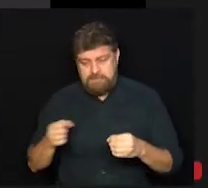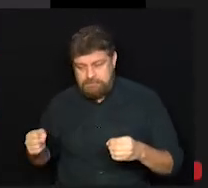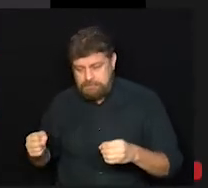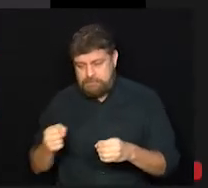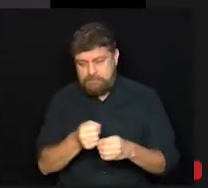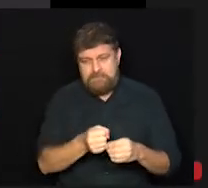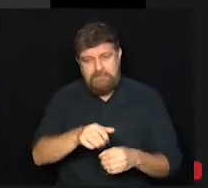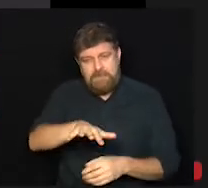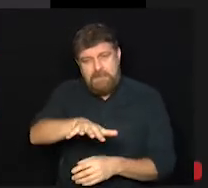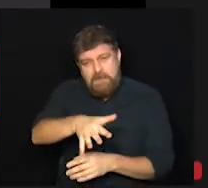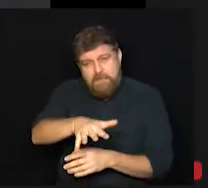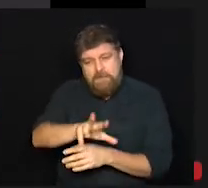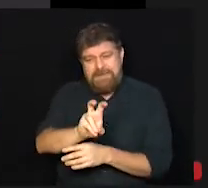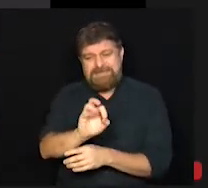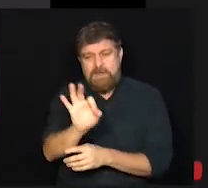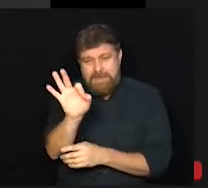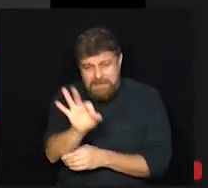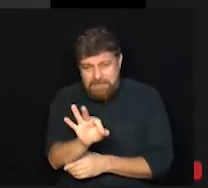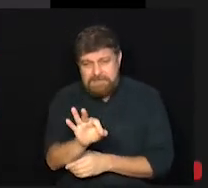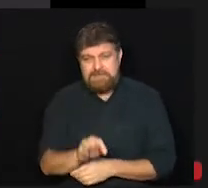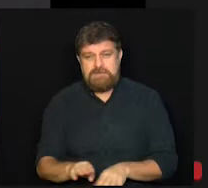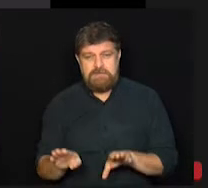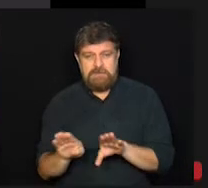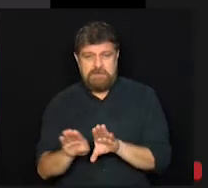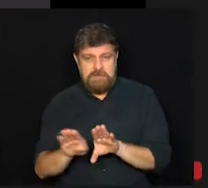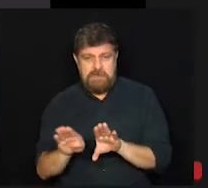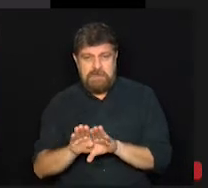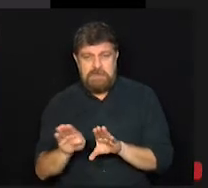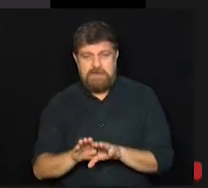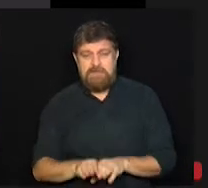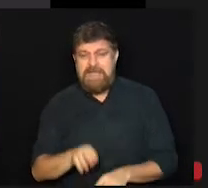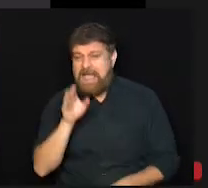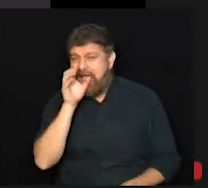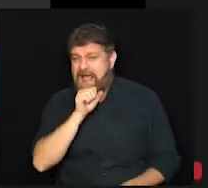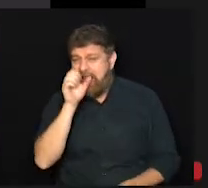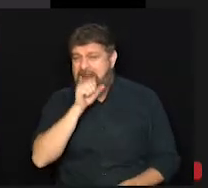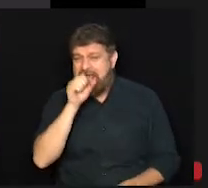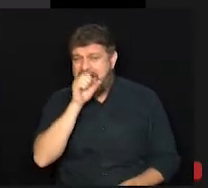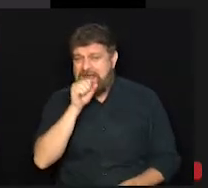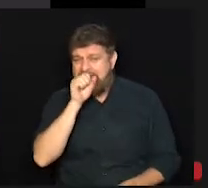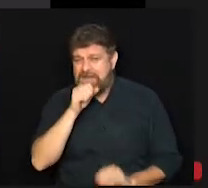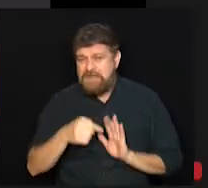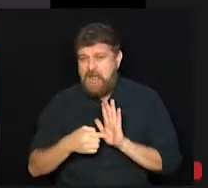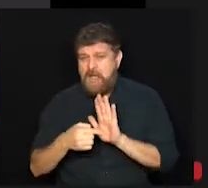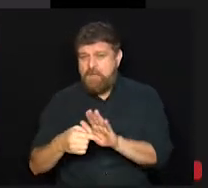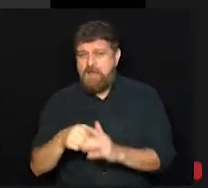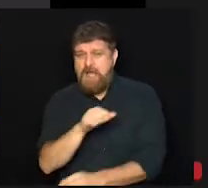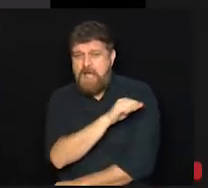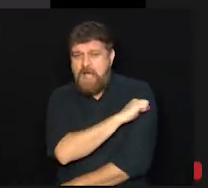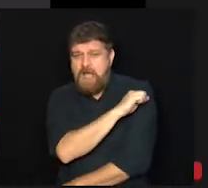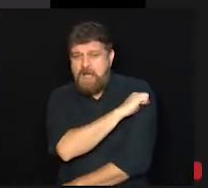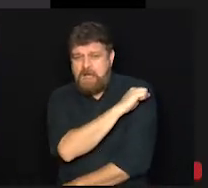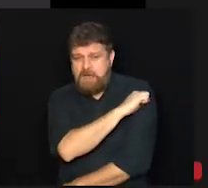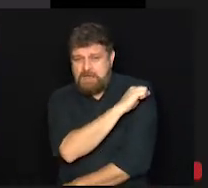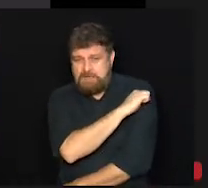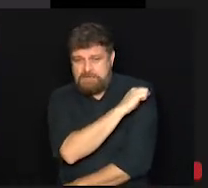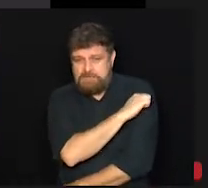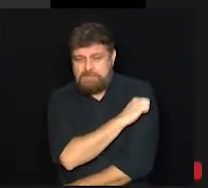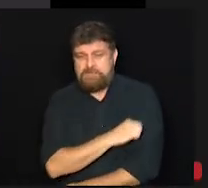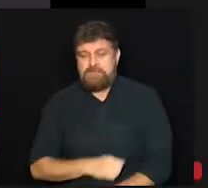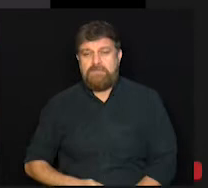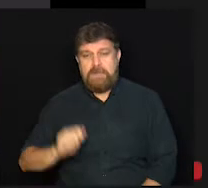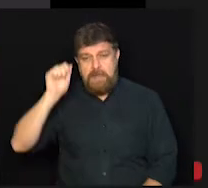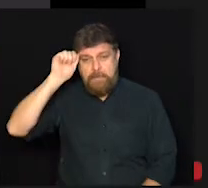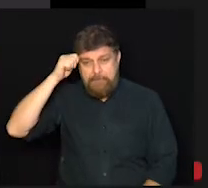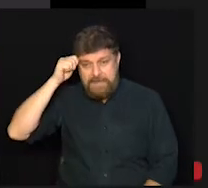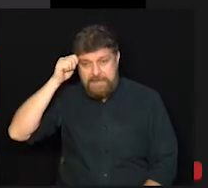50%. Da mesma maneira, a curva laranja é a curva de estudantes PPI, pretos, pardos,